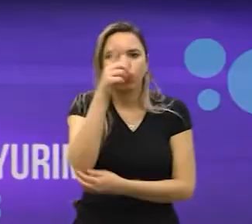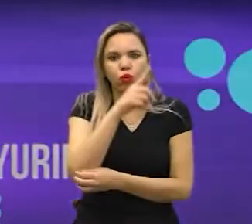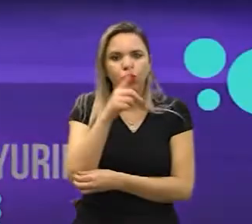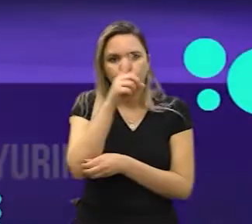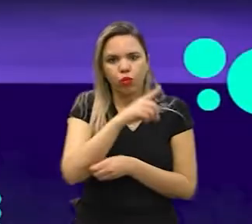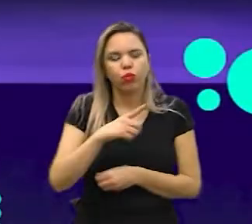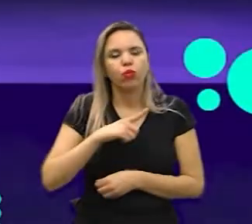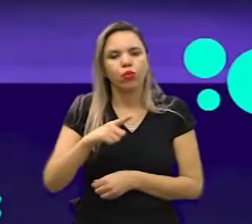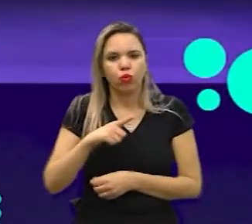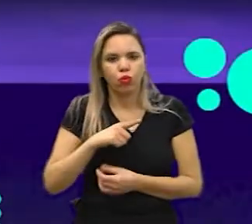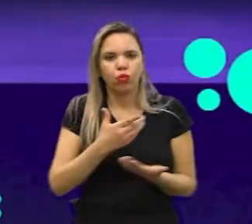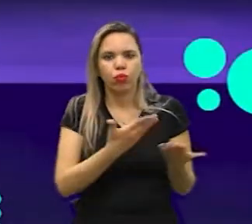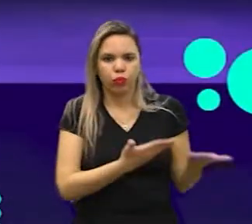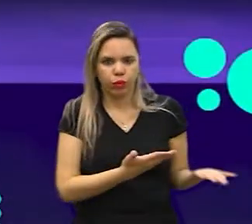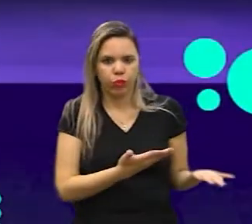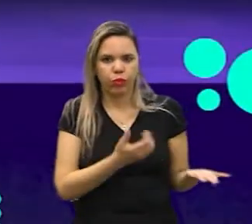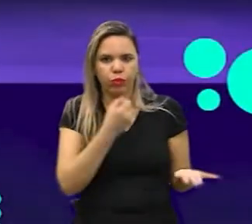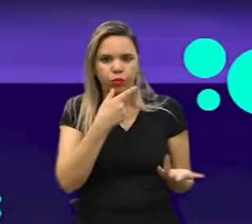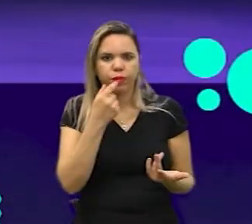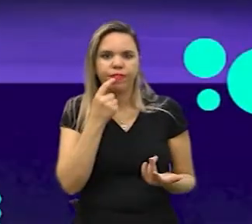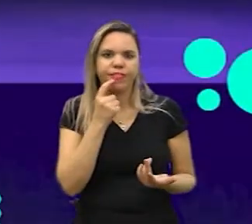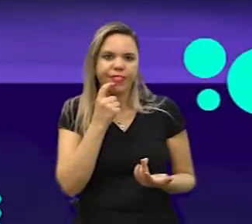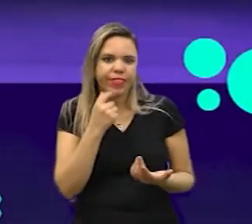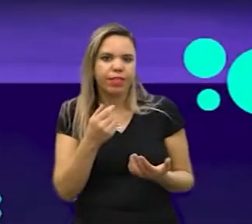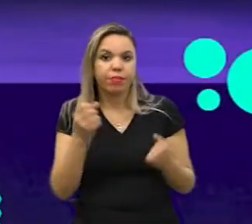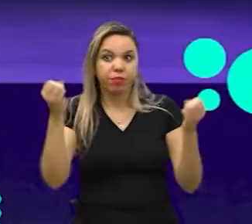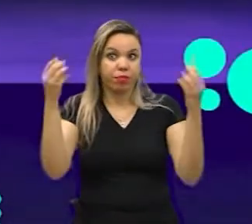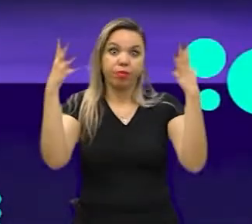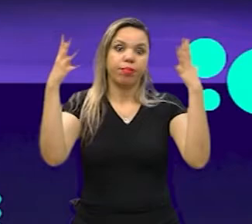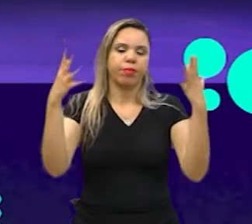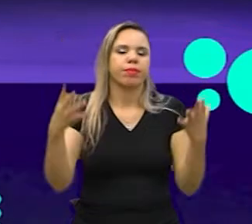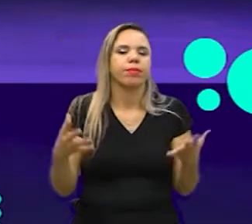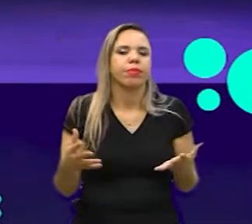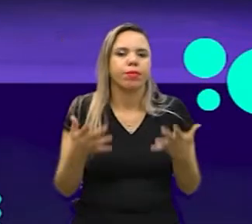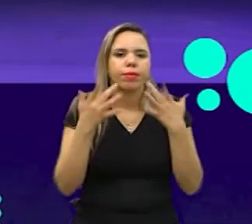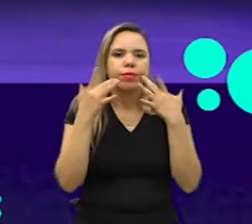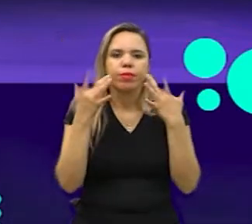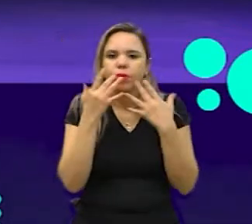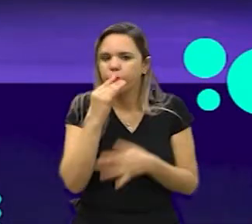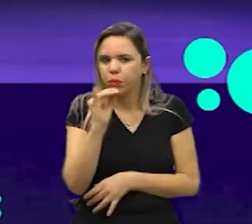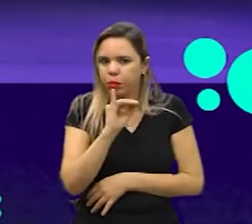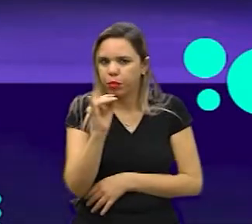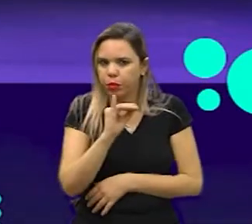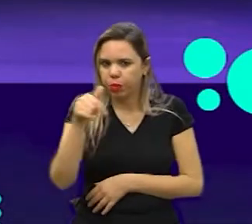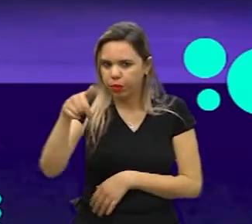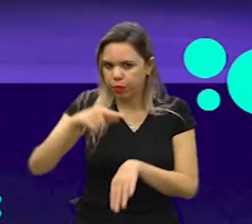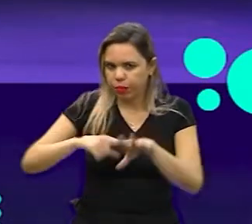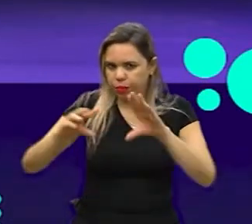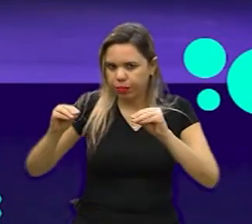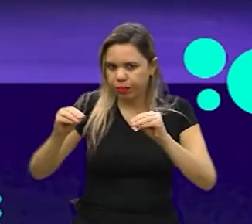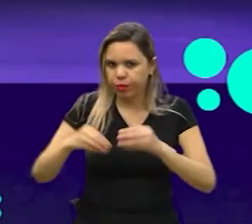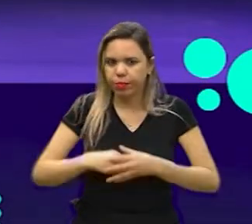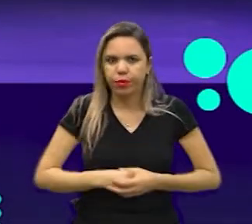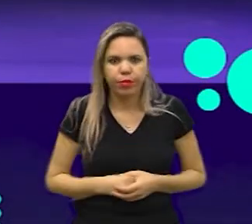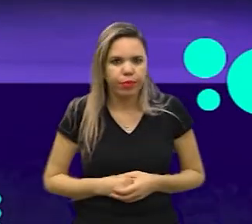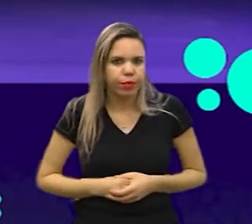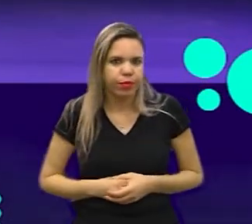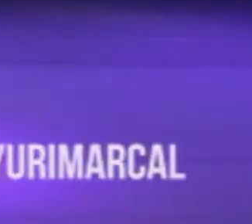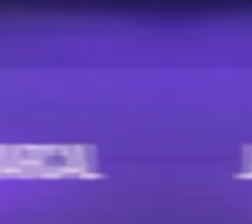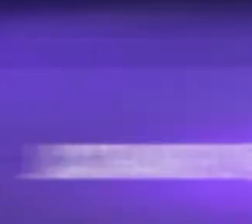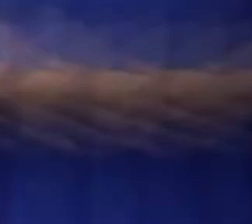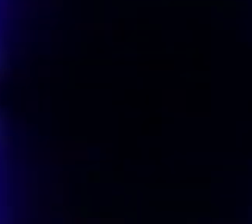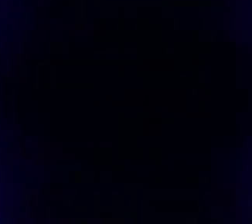www.sesesp.org.br. Já no domingo tem Yuri Marçal com stand-up Acendam as Luzes. Vai ser no Teatro Iguatemi, às 7 da